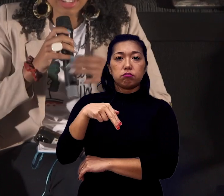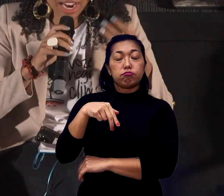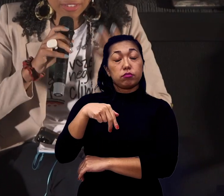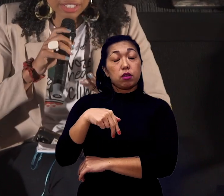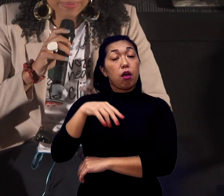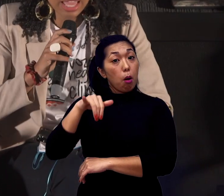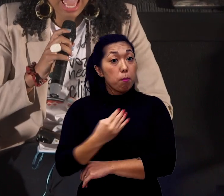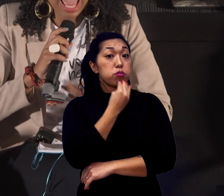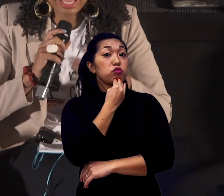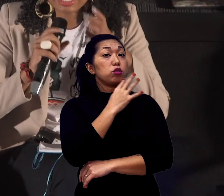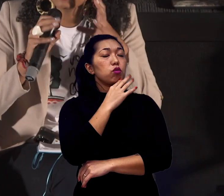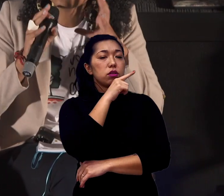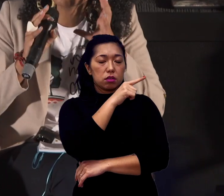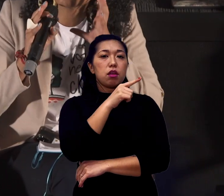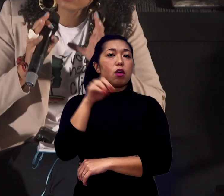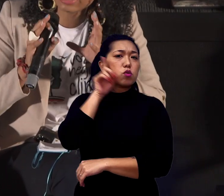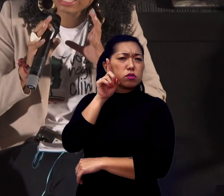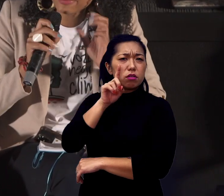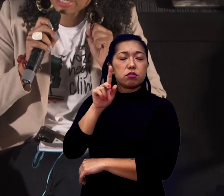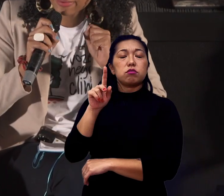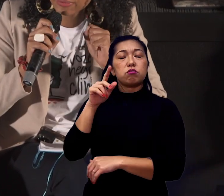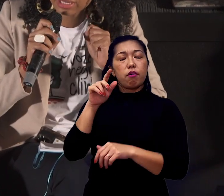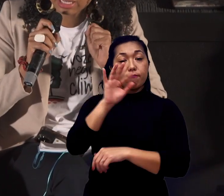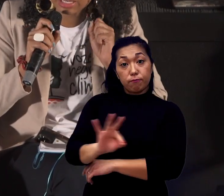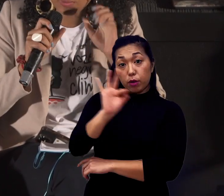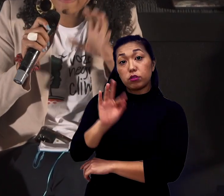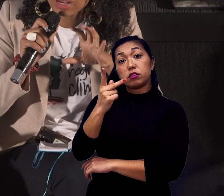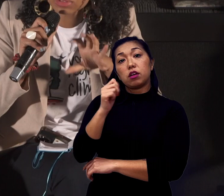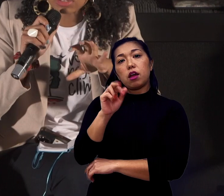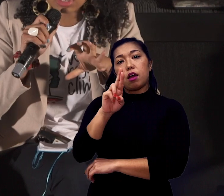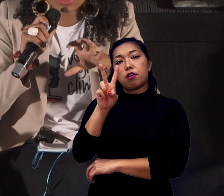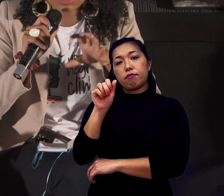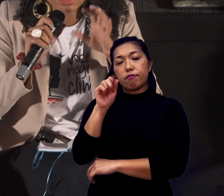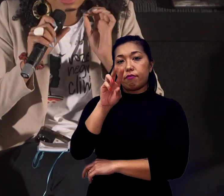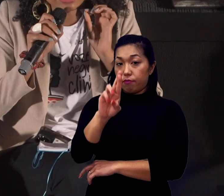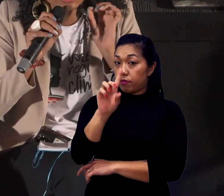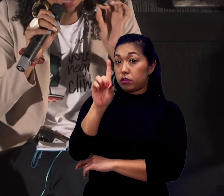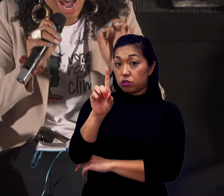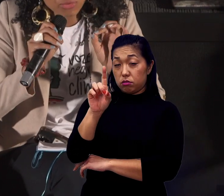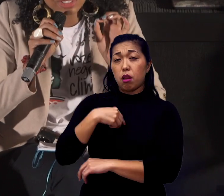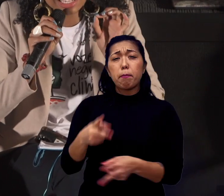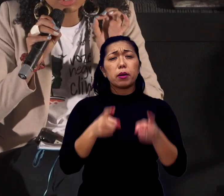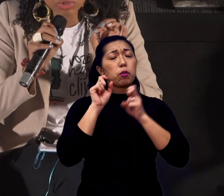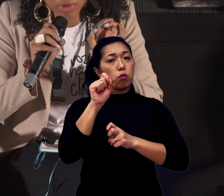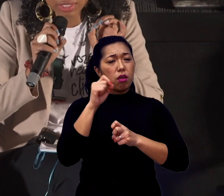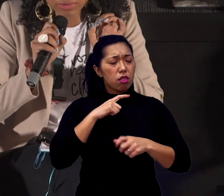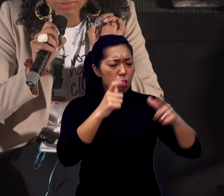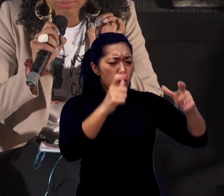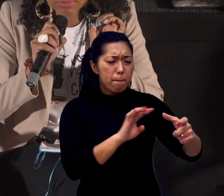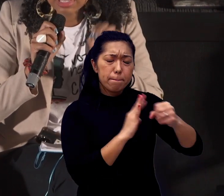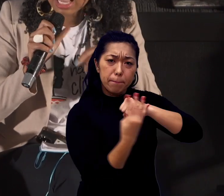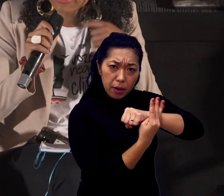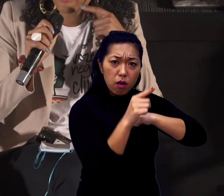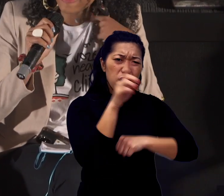ano passado em Harvard. E o doutor ele percebeu que um bairro nos Estados Unidos estava sendo alvo de lixos